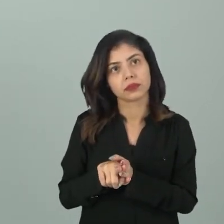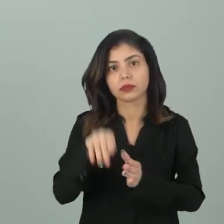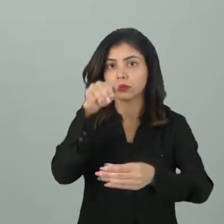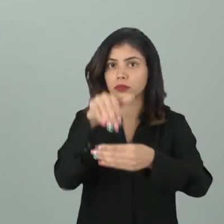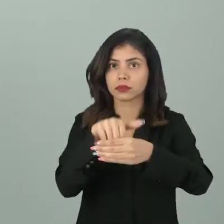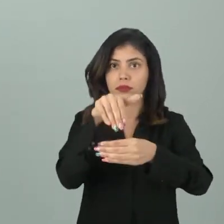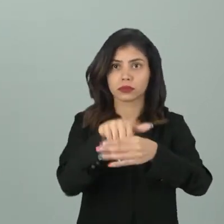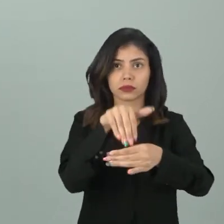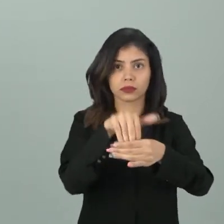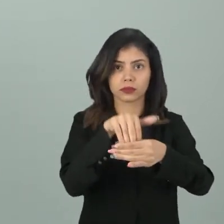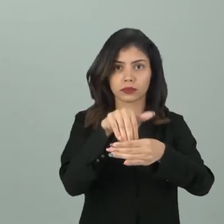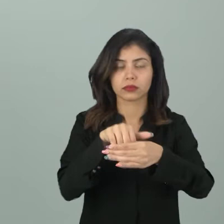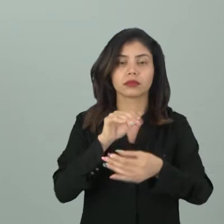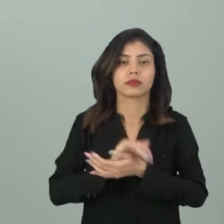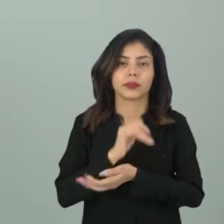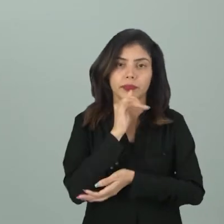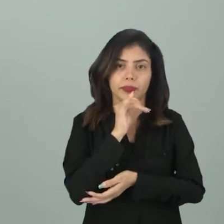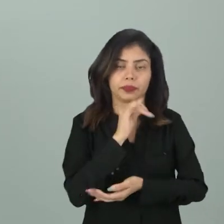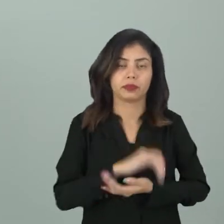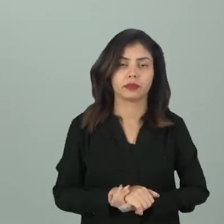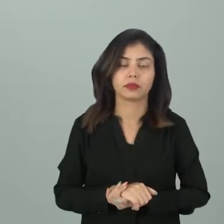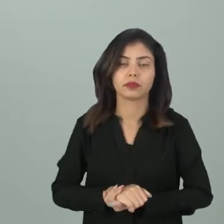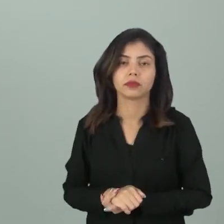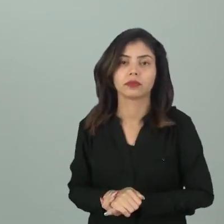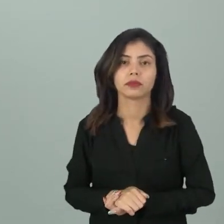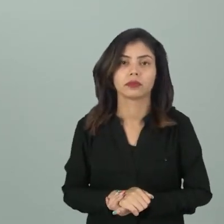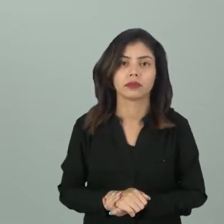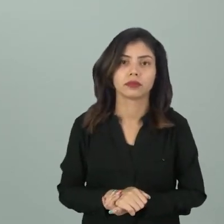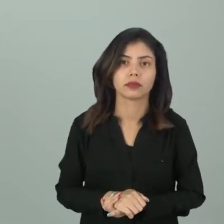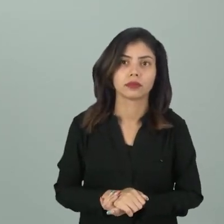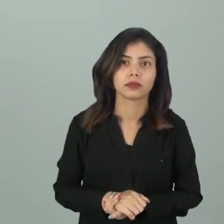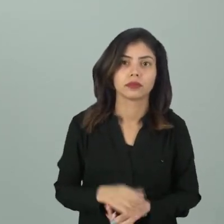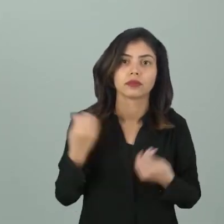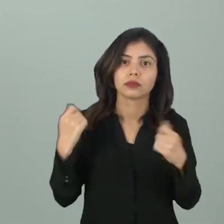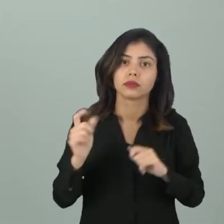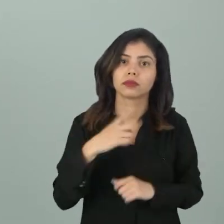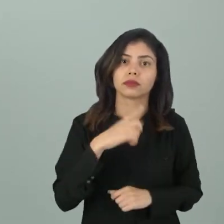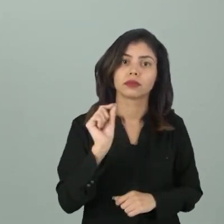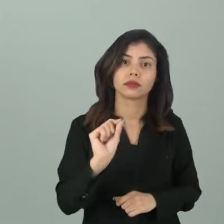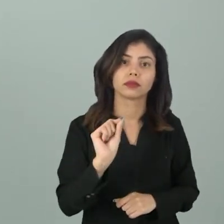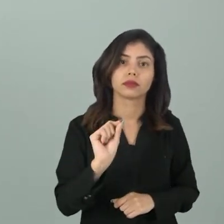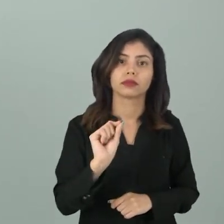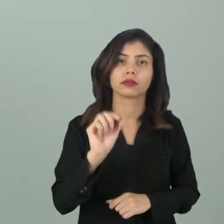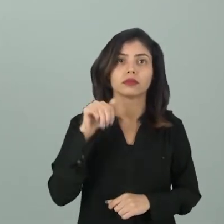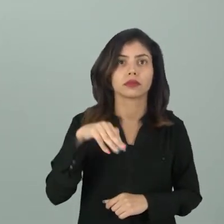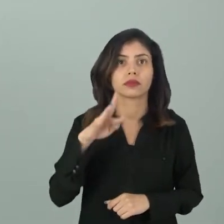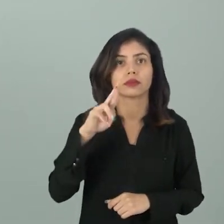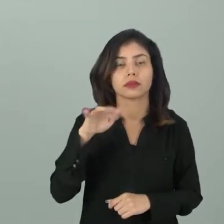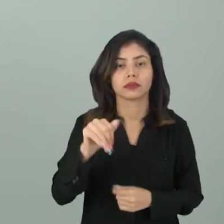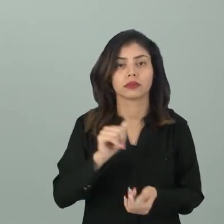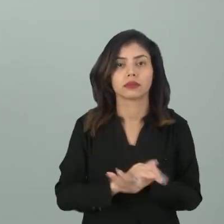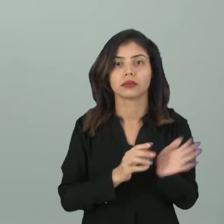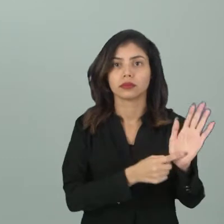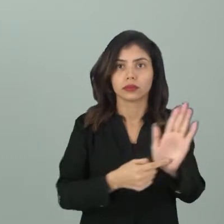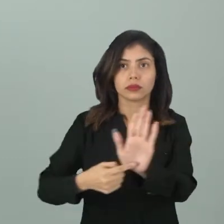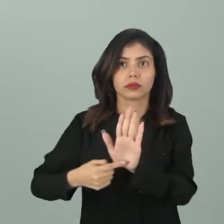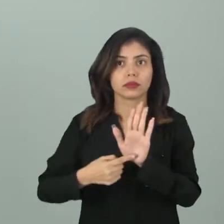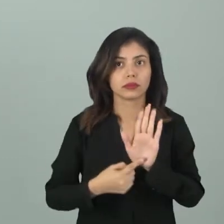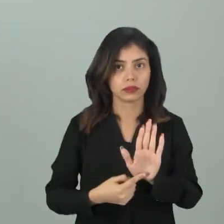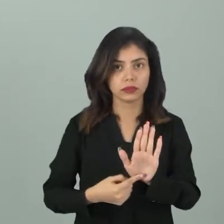votos, eleições, por exemplo, então é necessário que se haja uma amostra